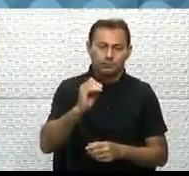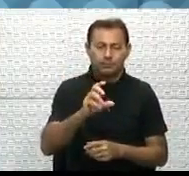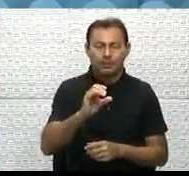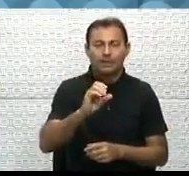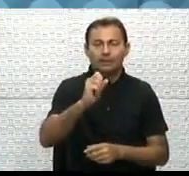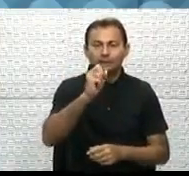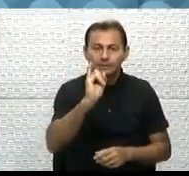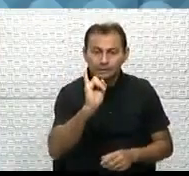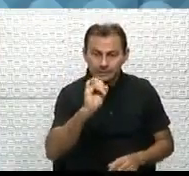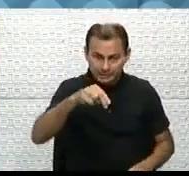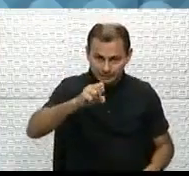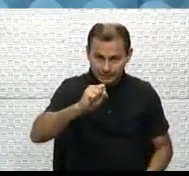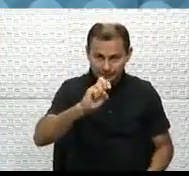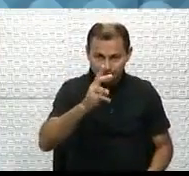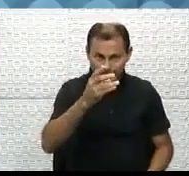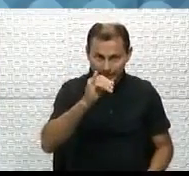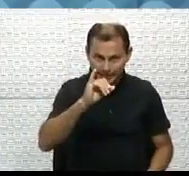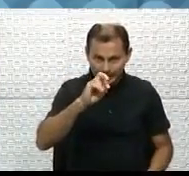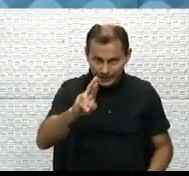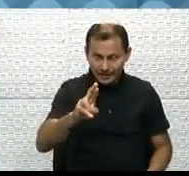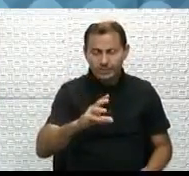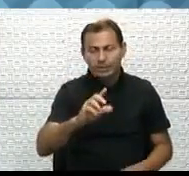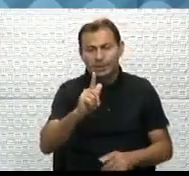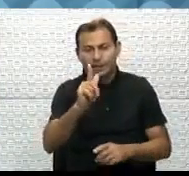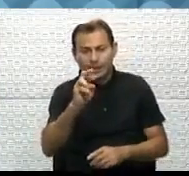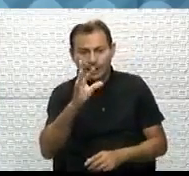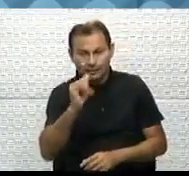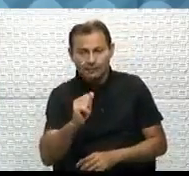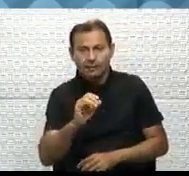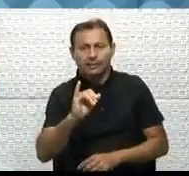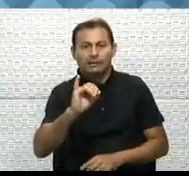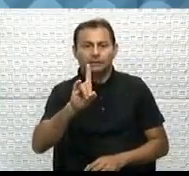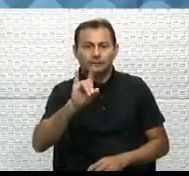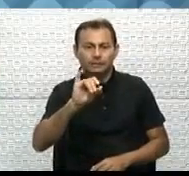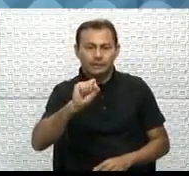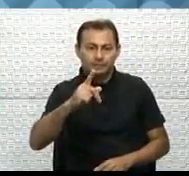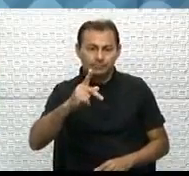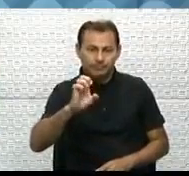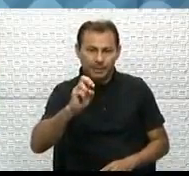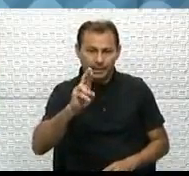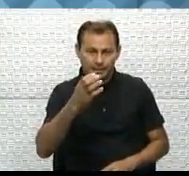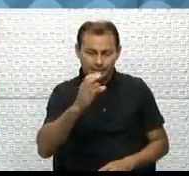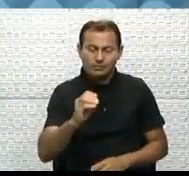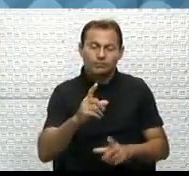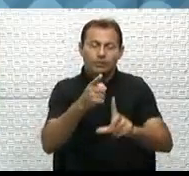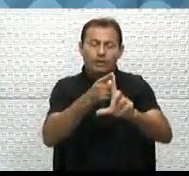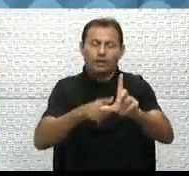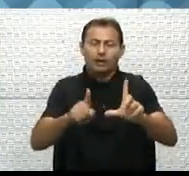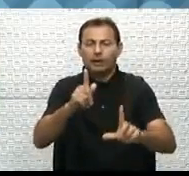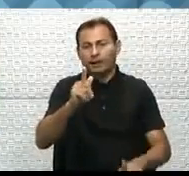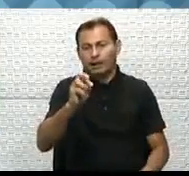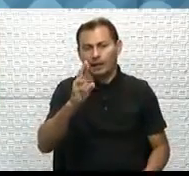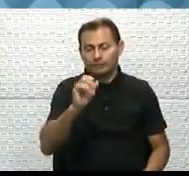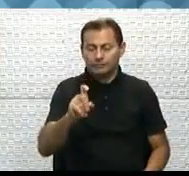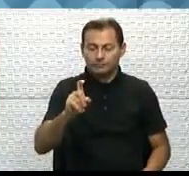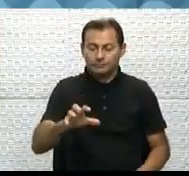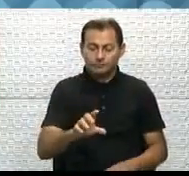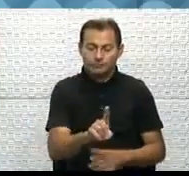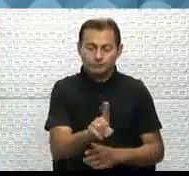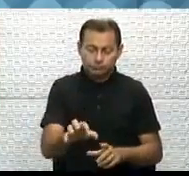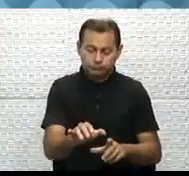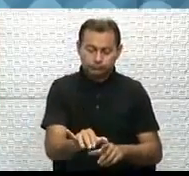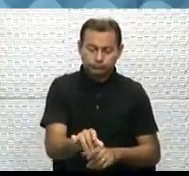ícone Inserir Gráfico de Dispersão, lá nas ferramentas do Excel, então gráfico de dispersão, com o botão direito do